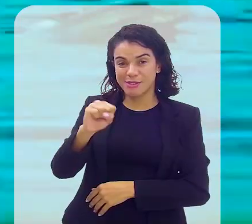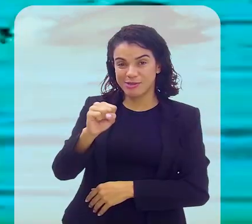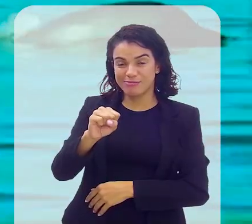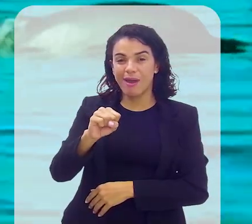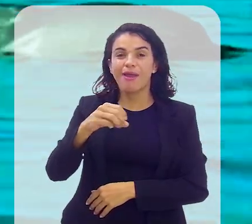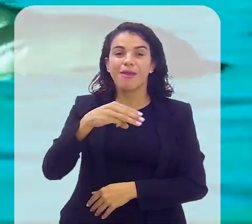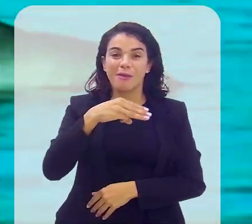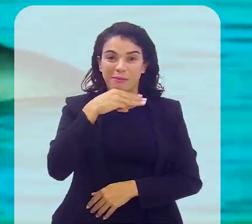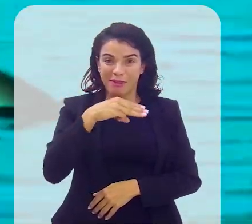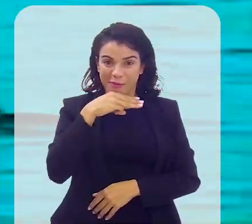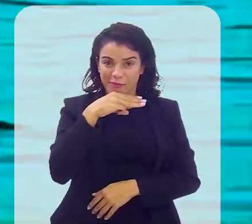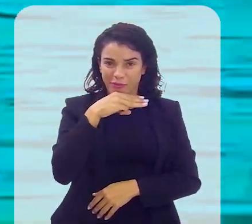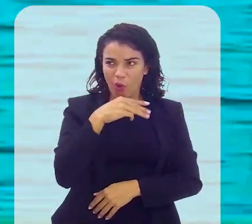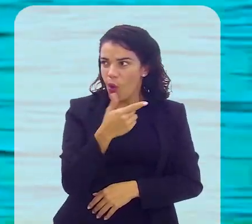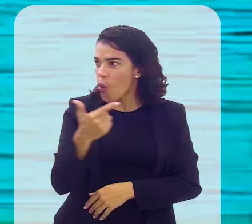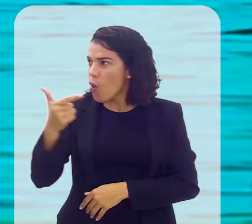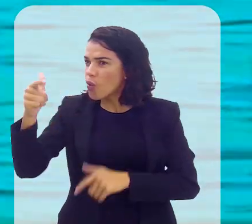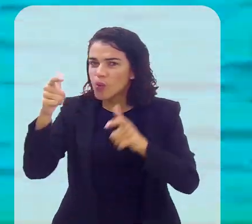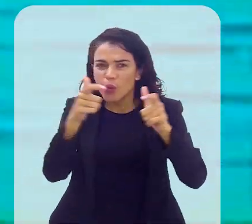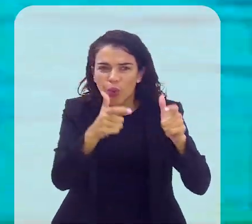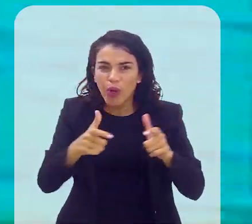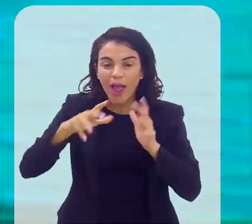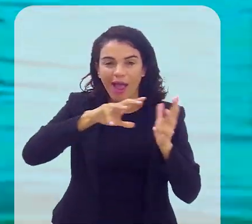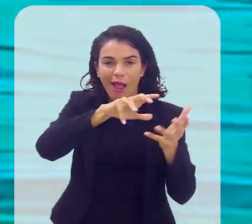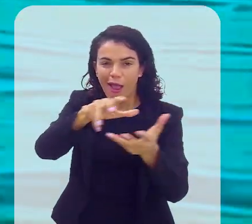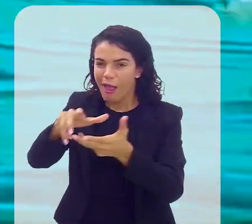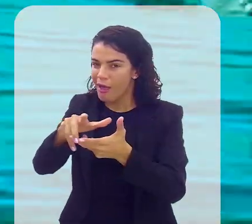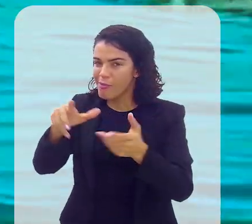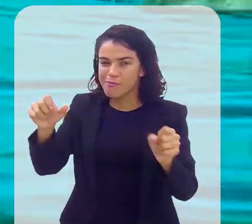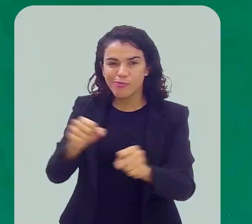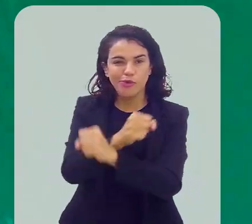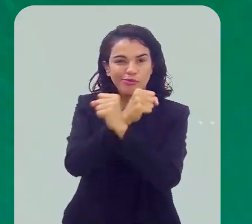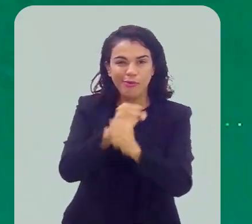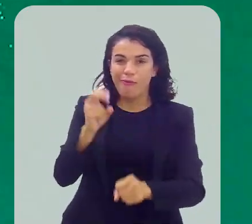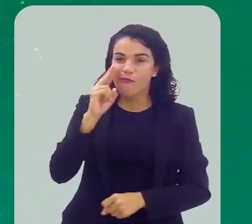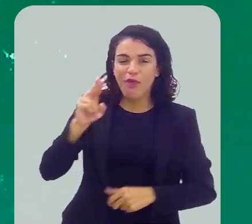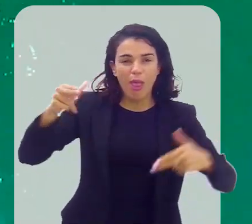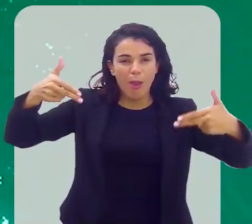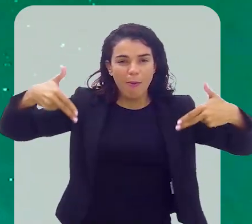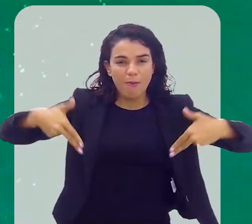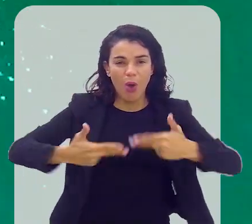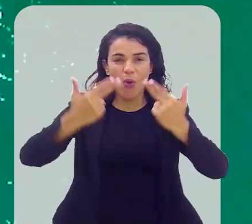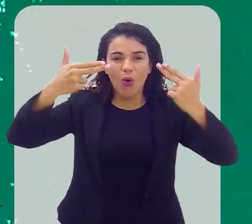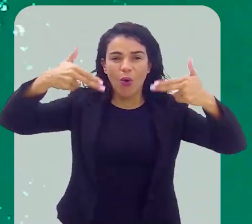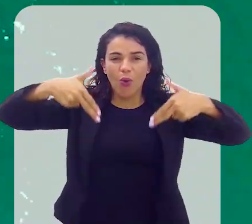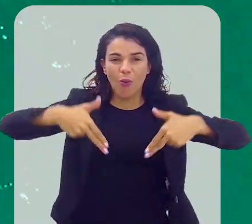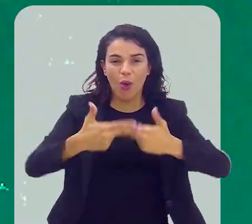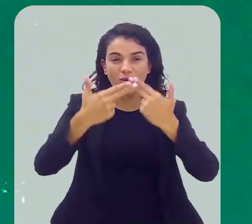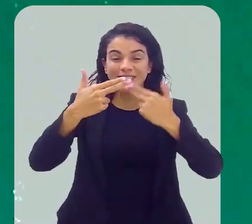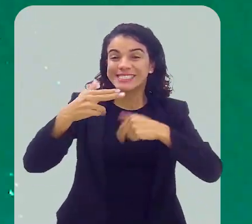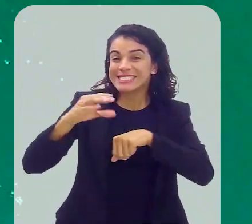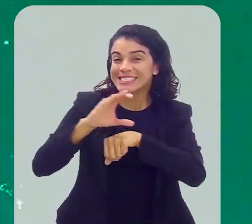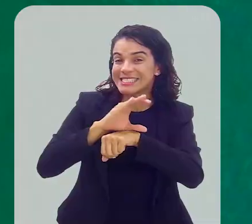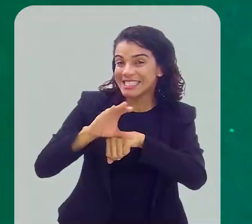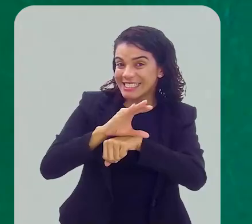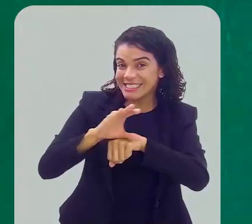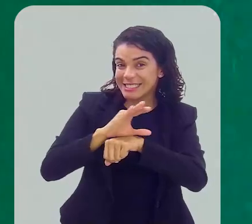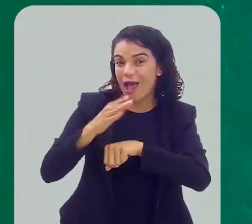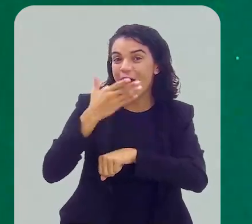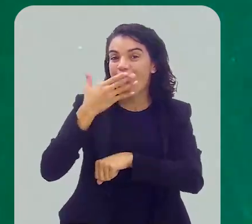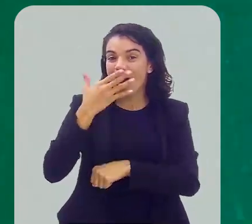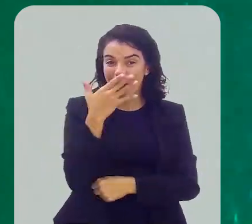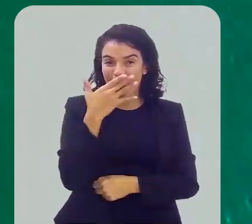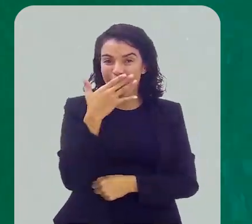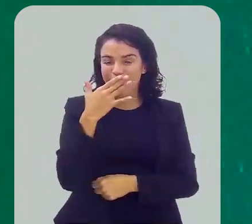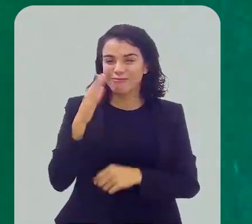Janeiro. Em nenhum outro lugar do planeta é possível ver tantos botos cinza como nessa região. A